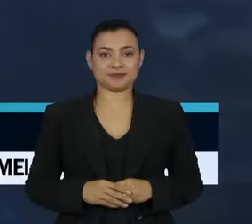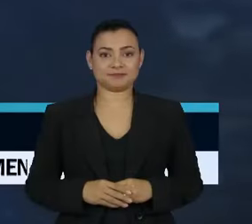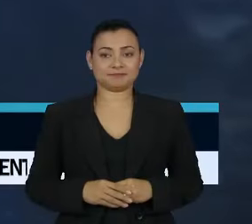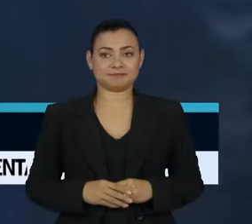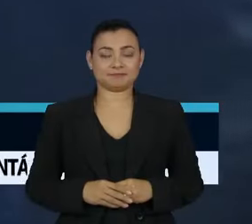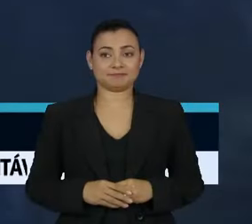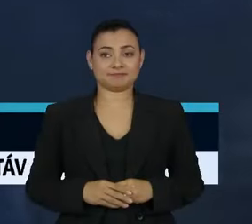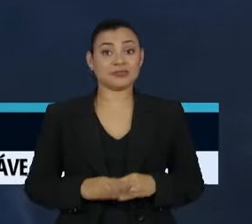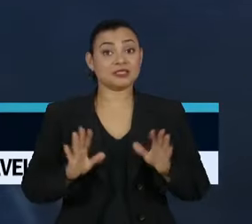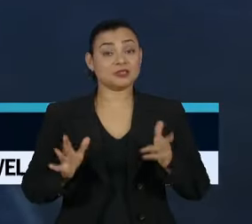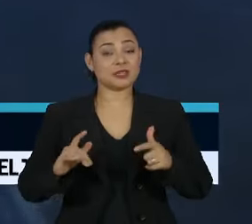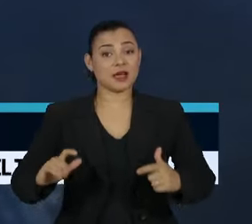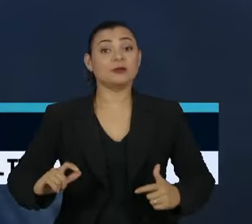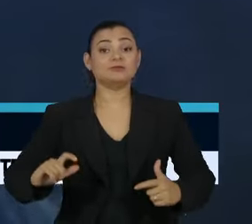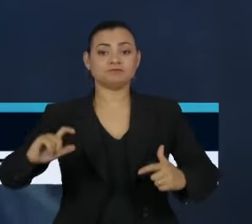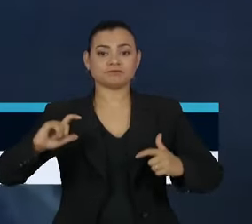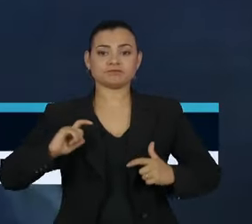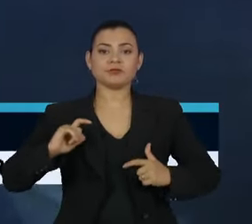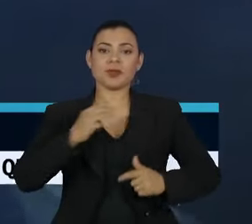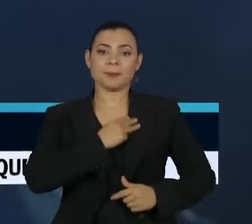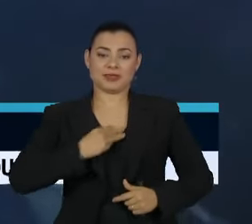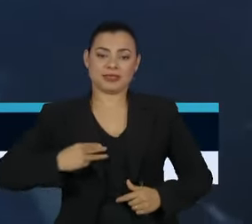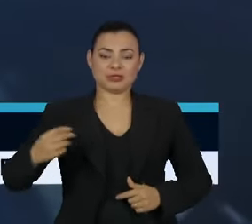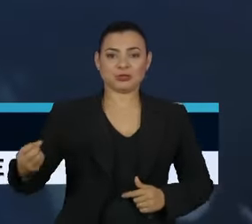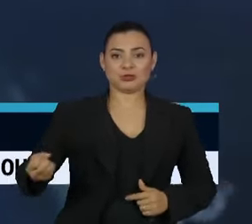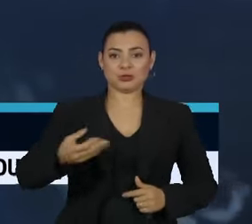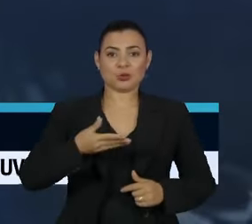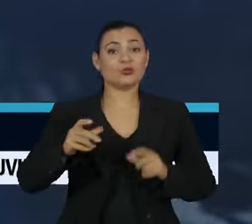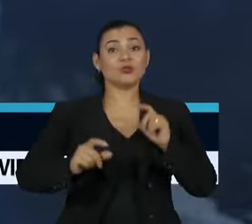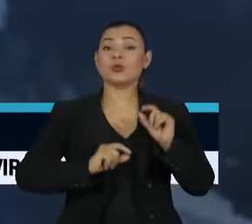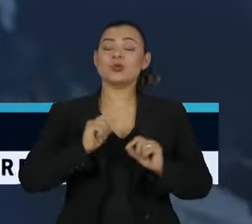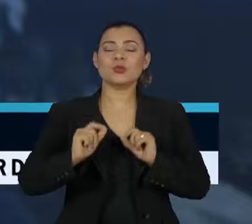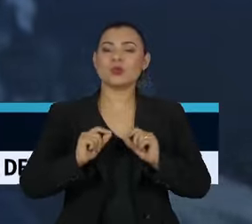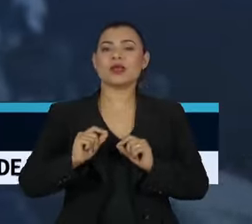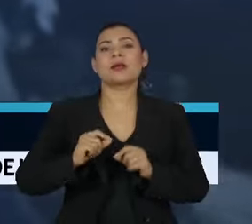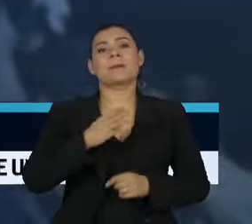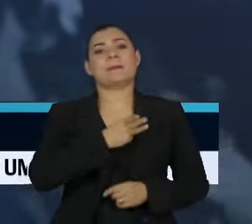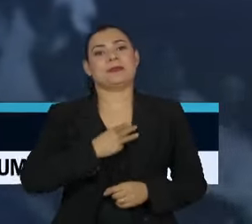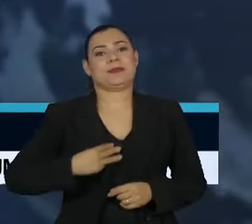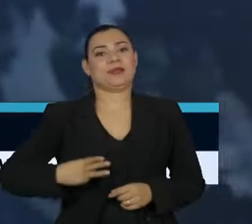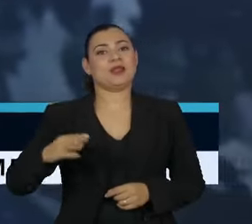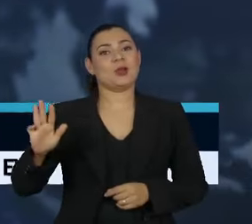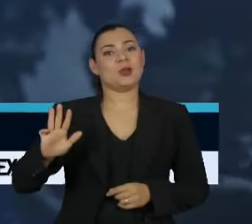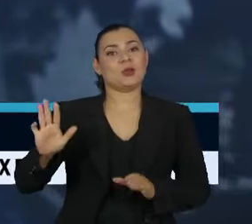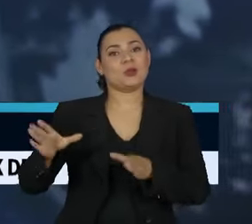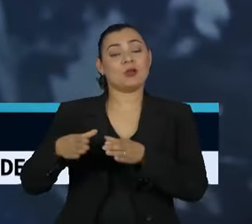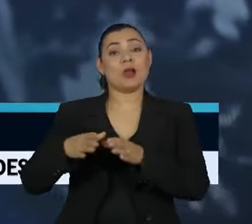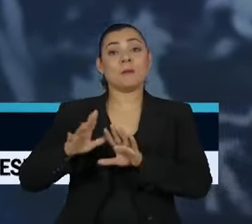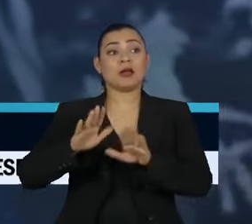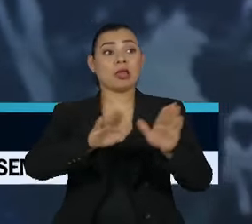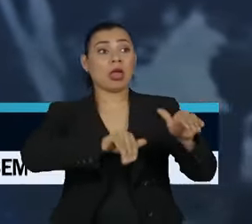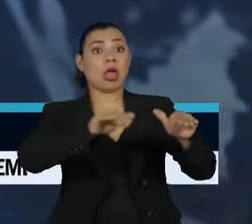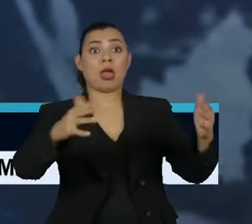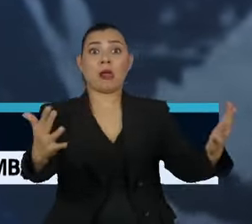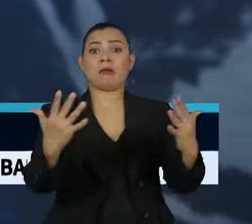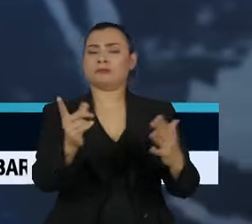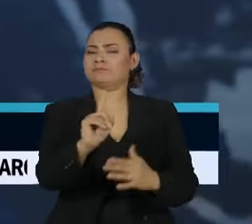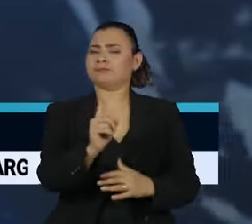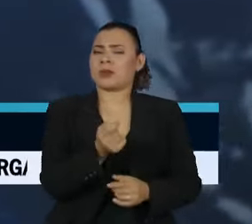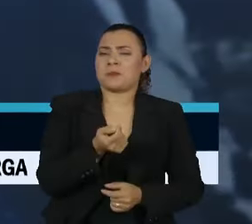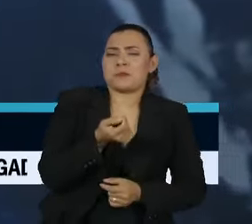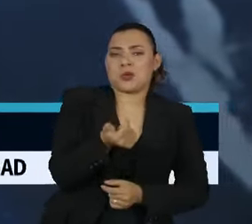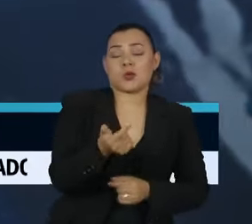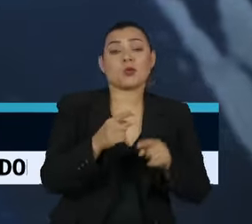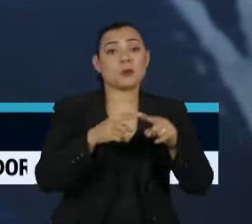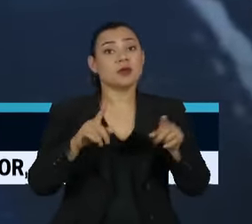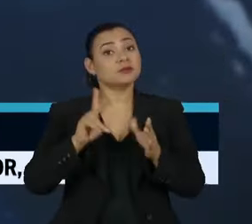A posse dos novos ministros do governo Lula aconteceu esta manhã em uma cerimônia fechada e sem muitos convidados. A entrada do Centrão na